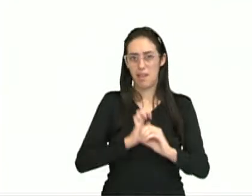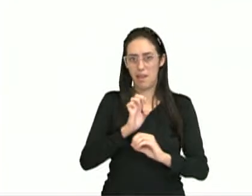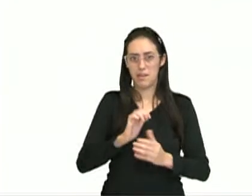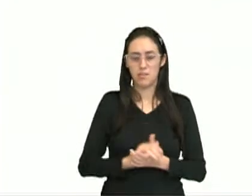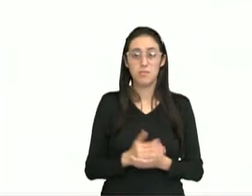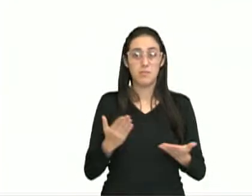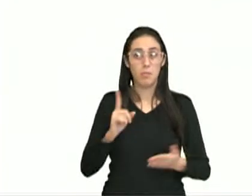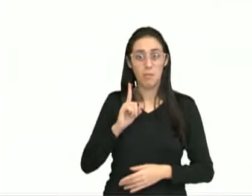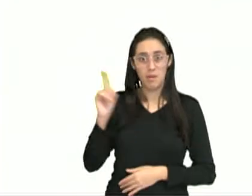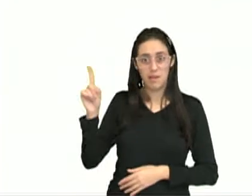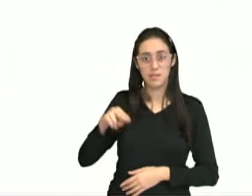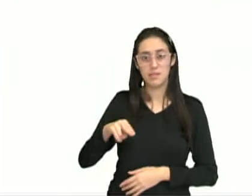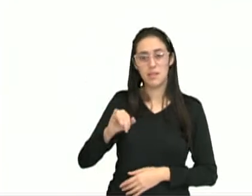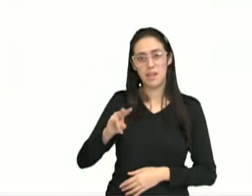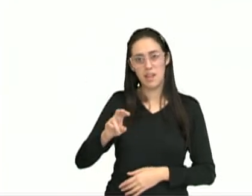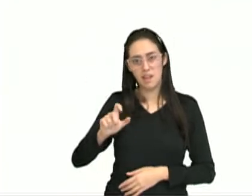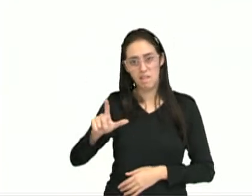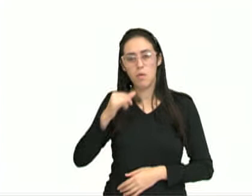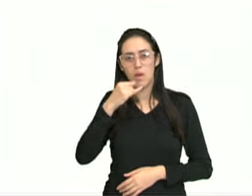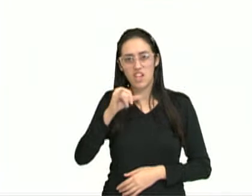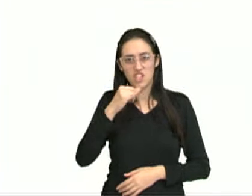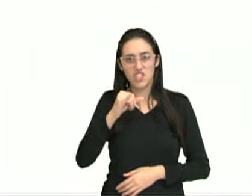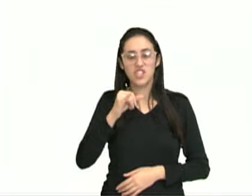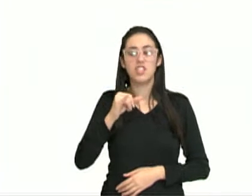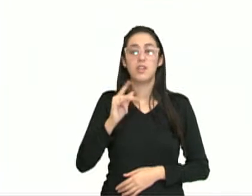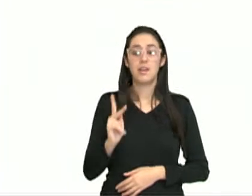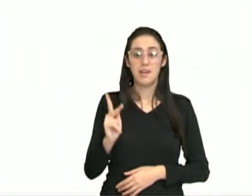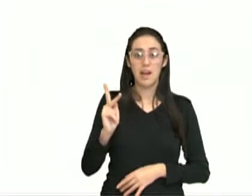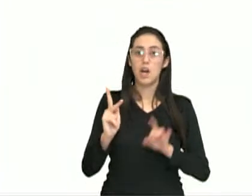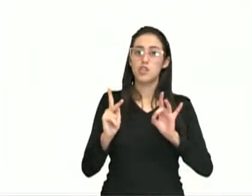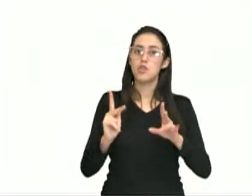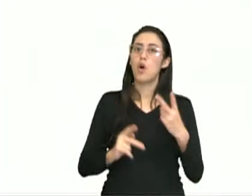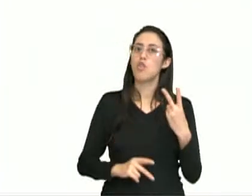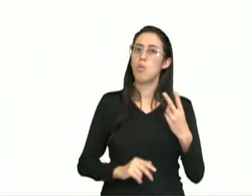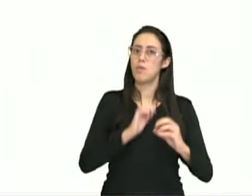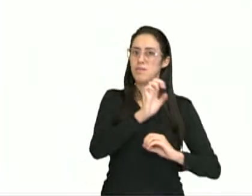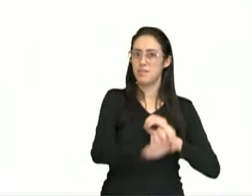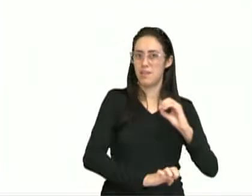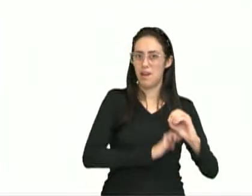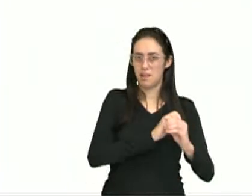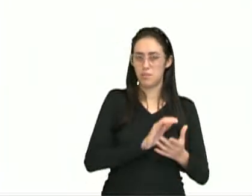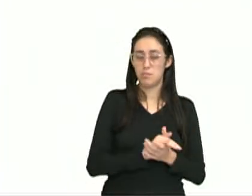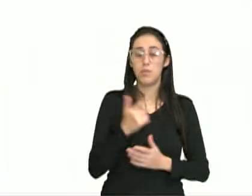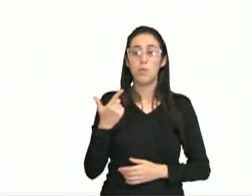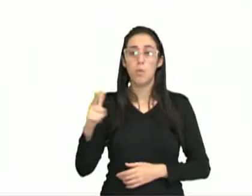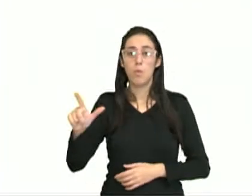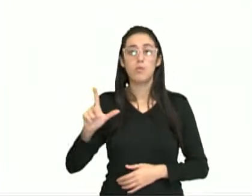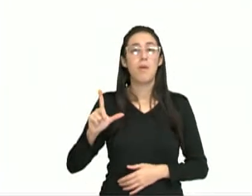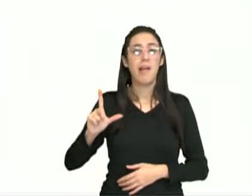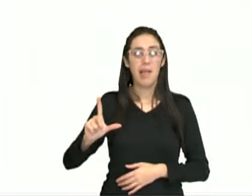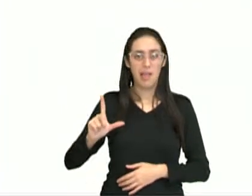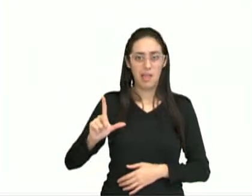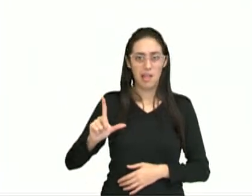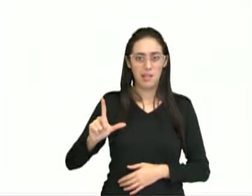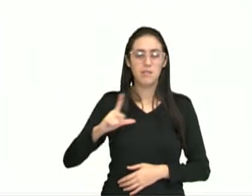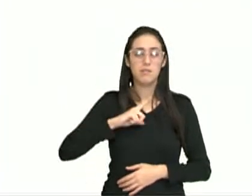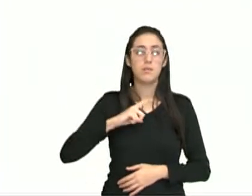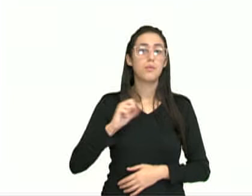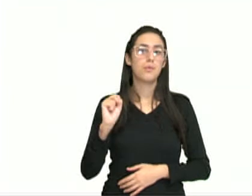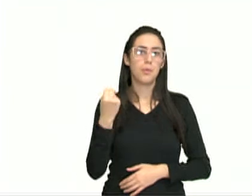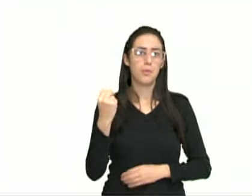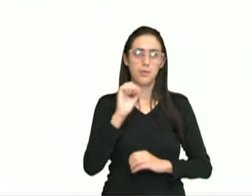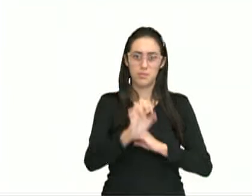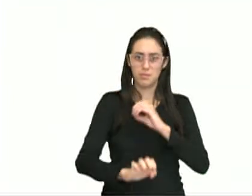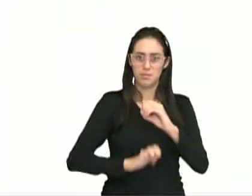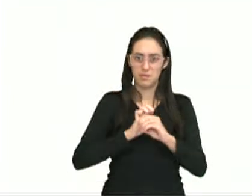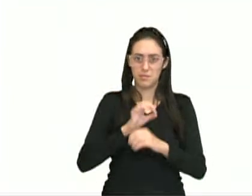de energia, no K, a gente vai ter no máximo 2 elétrons. Já o próximo nível, que é o L, tem 8 elétrons, certo?